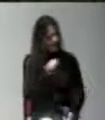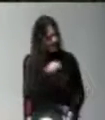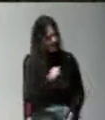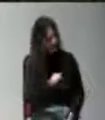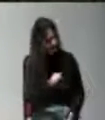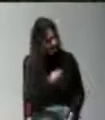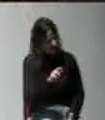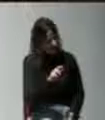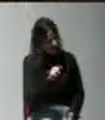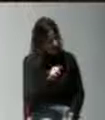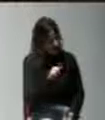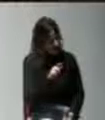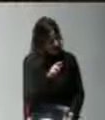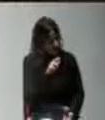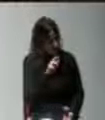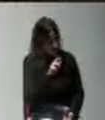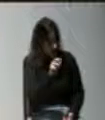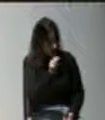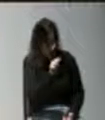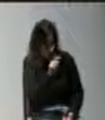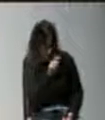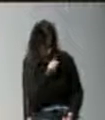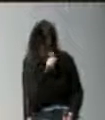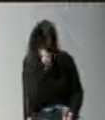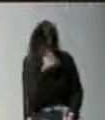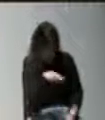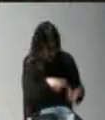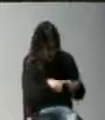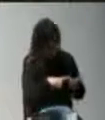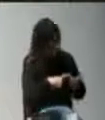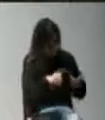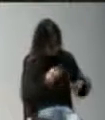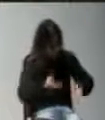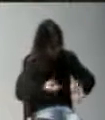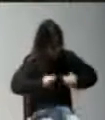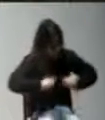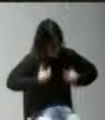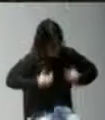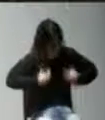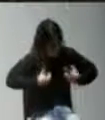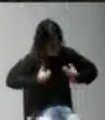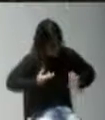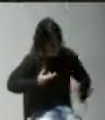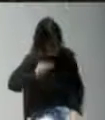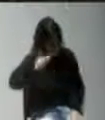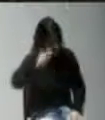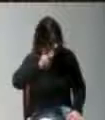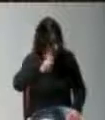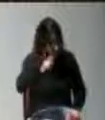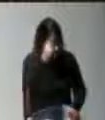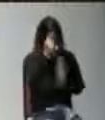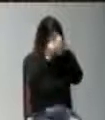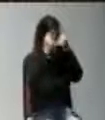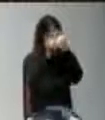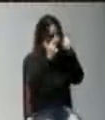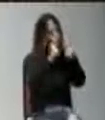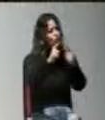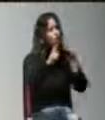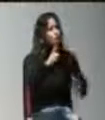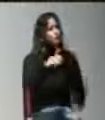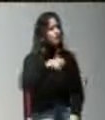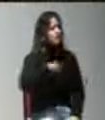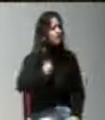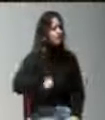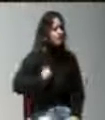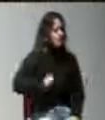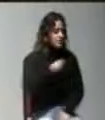respirar a fim de resistir e inventar outros modos de vida para este país.